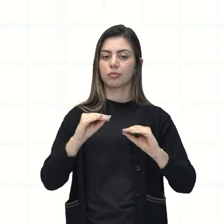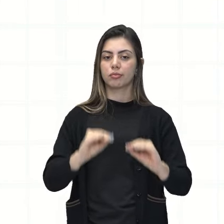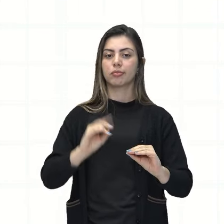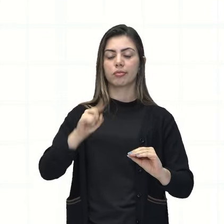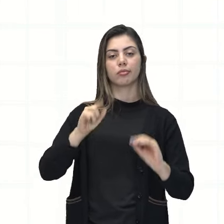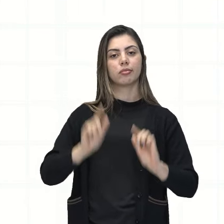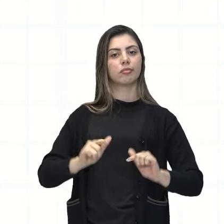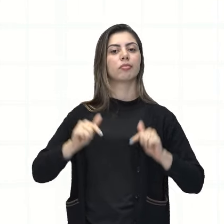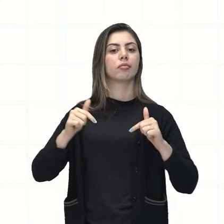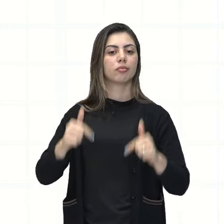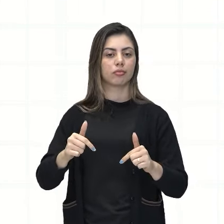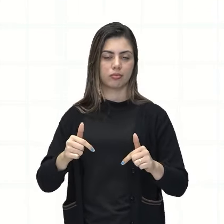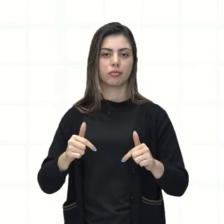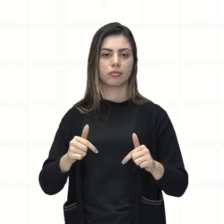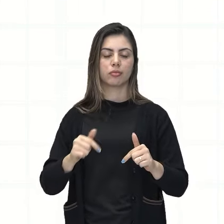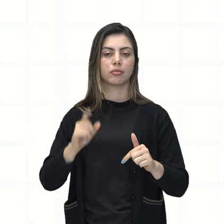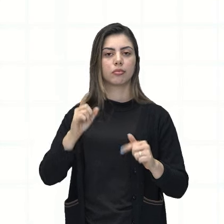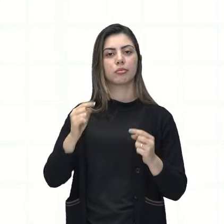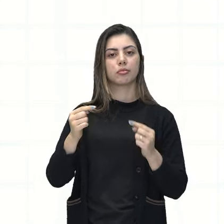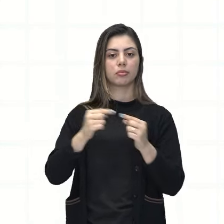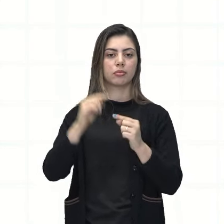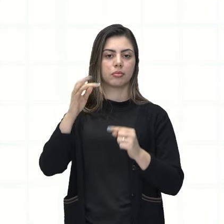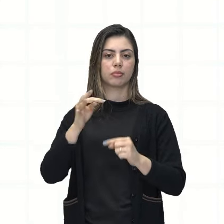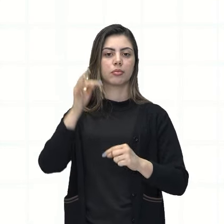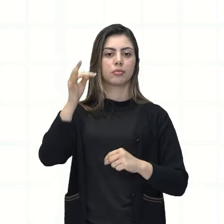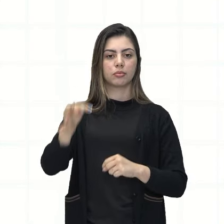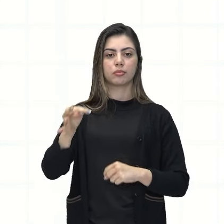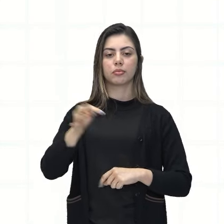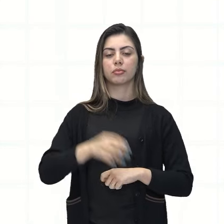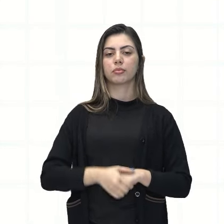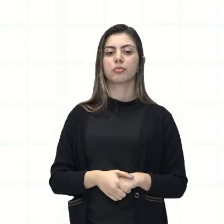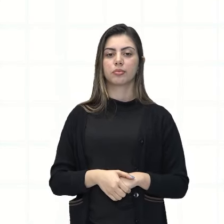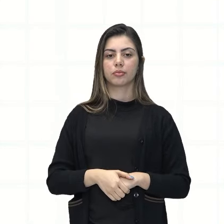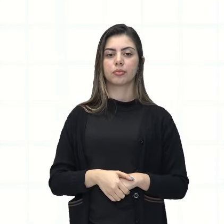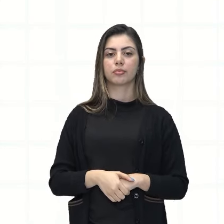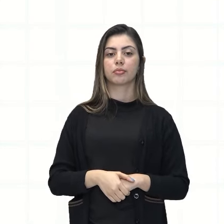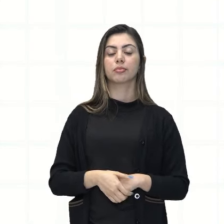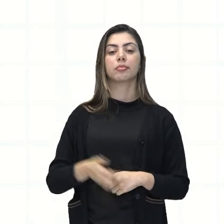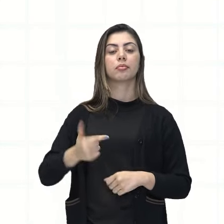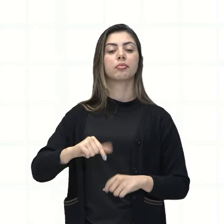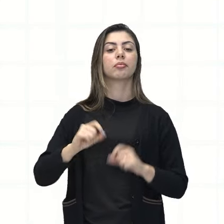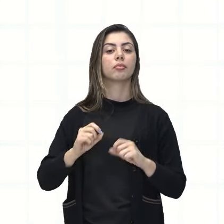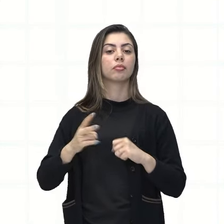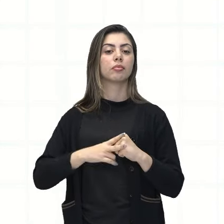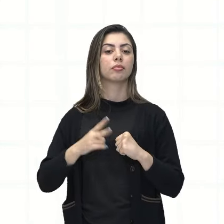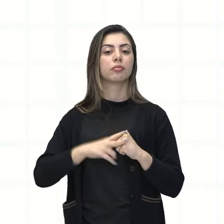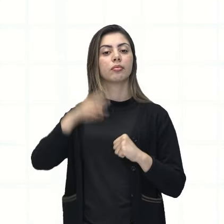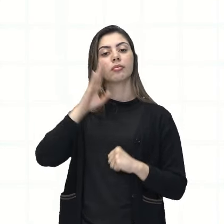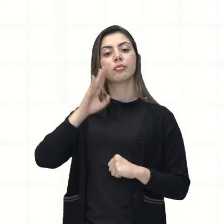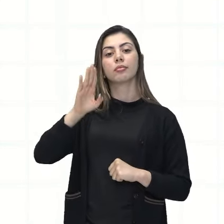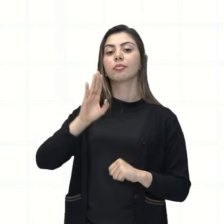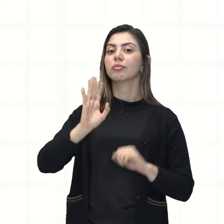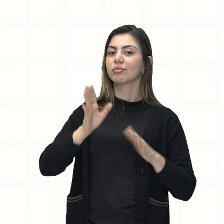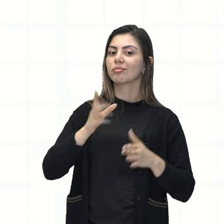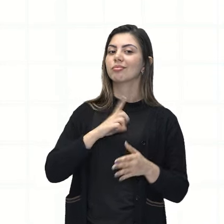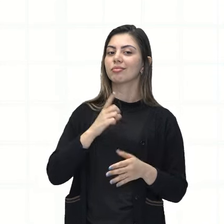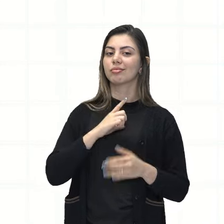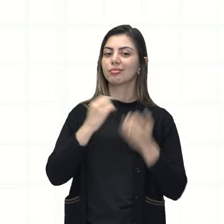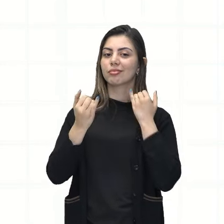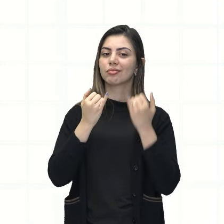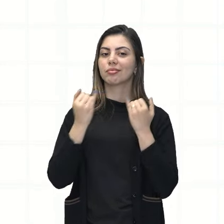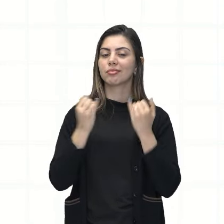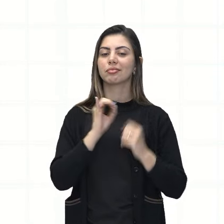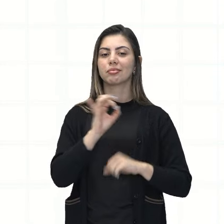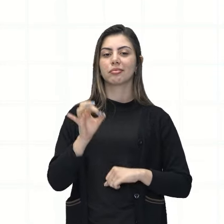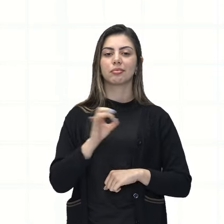que vai indicar que essa frase está no futuro. Going to. O verbo principal aqui está, ó. Já foi dado pra gente. I am